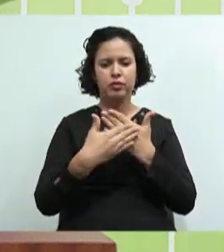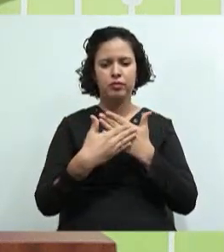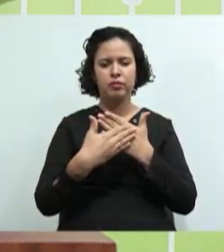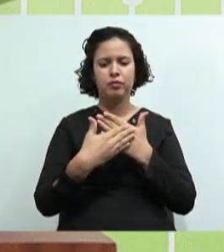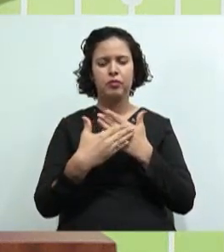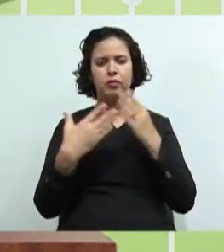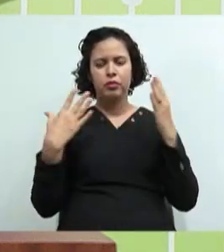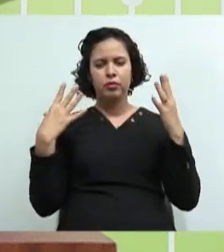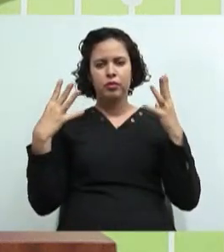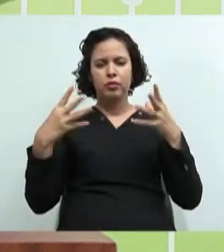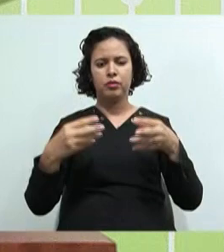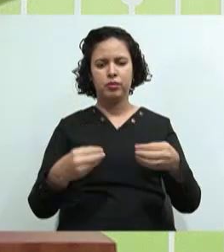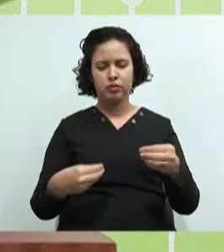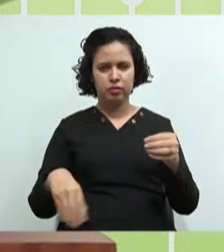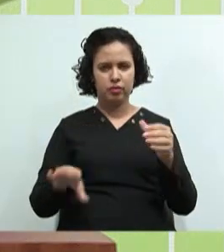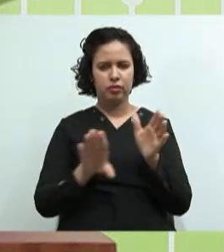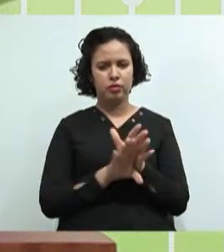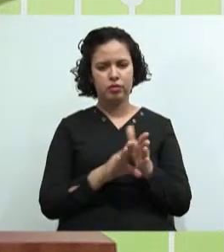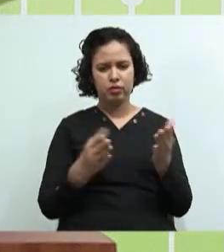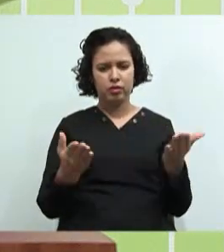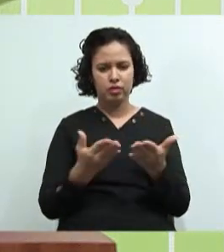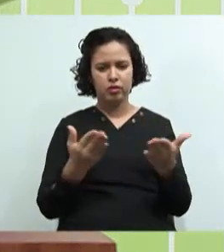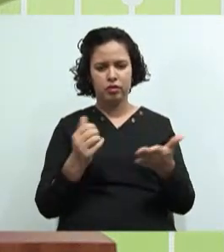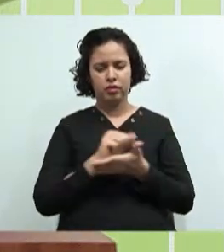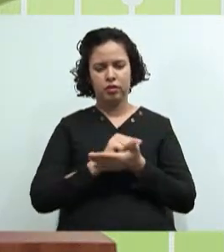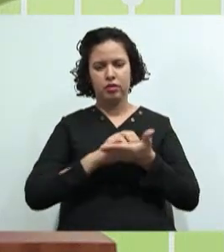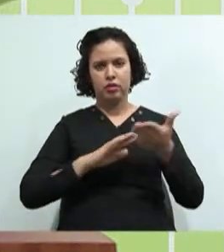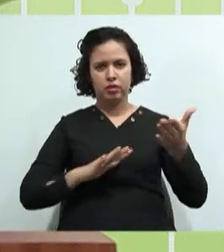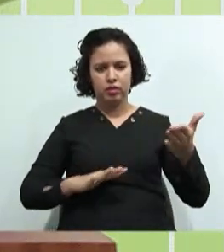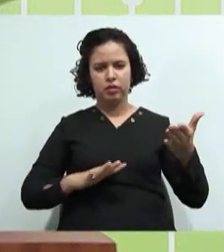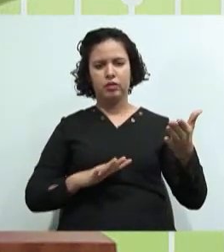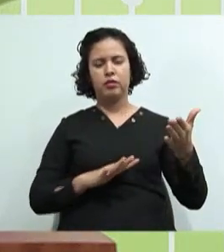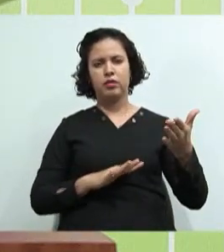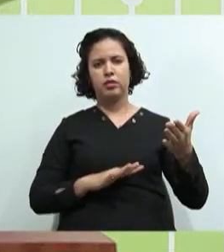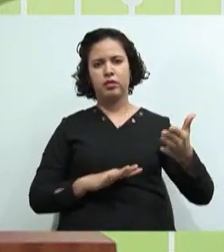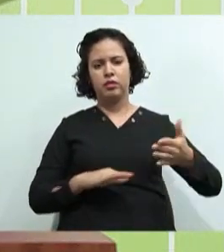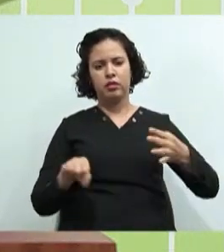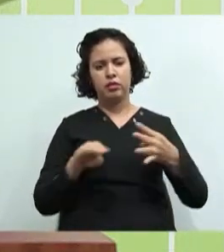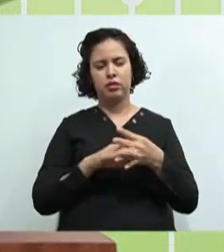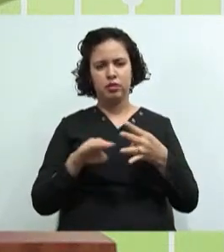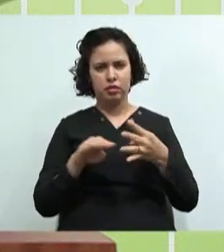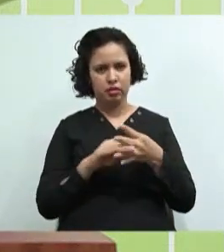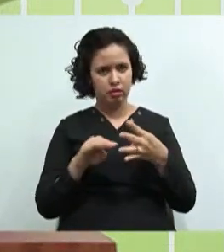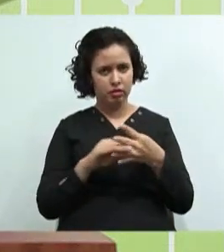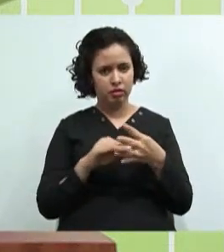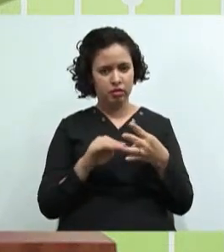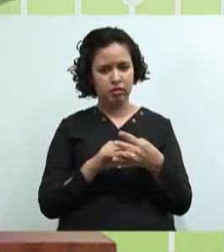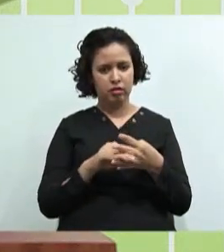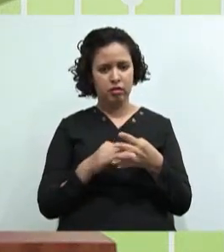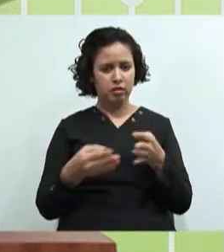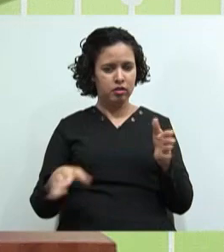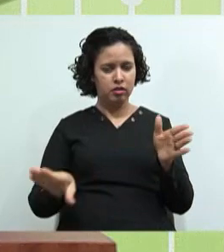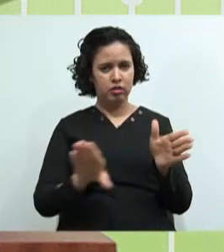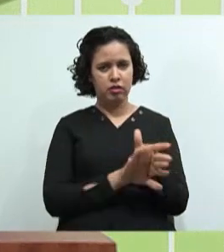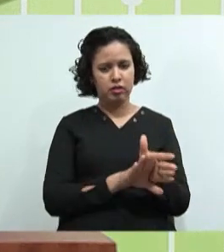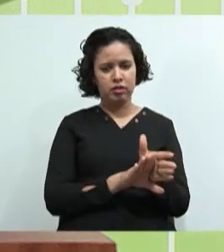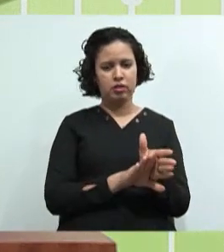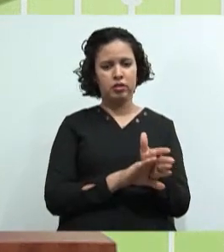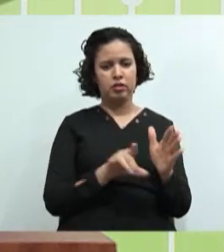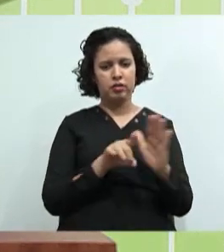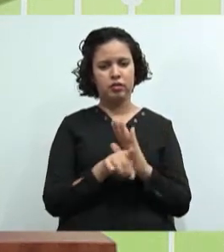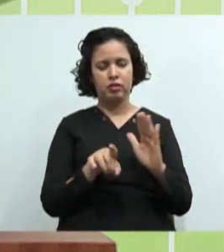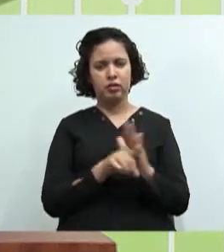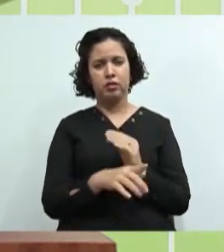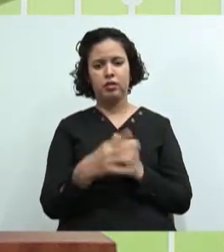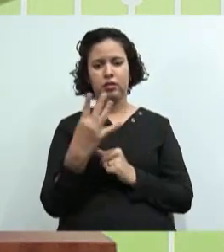está chegando agora, nós estamos aqui na atividade, tá? Você que estava lá no recreio, lá no intervalo, né? Chegou atrasado, nós já estamos na questão 4,